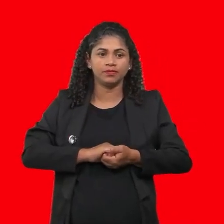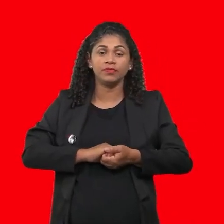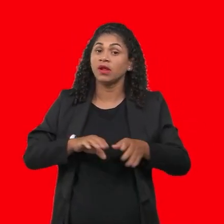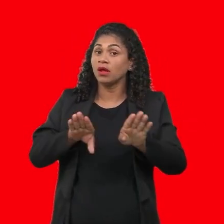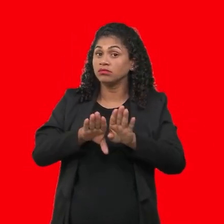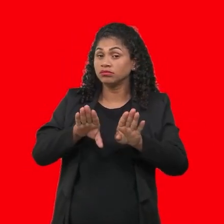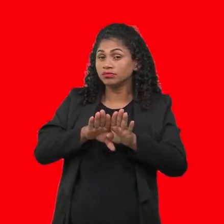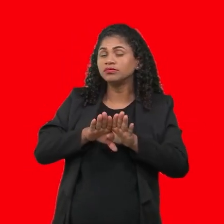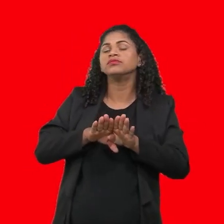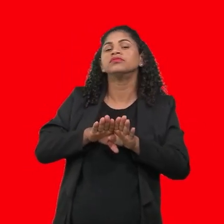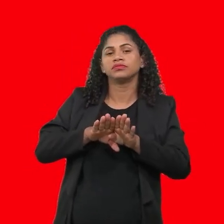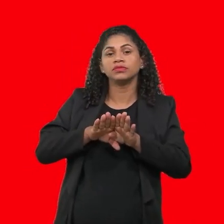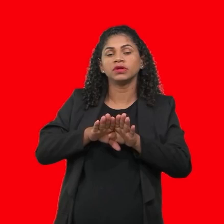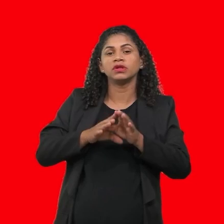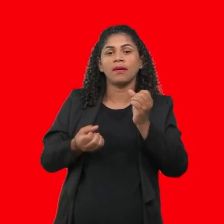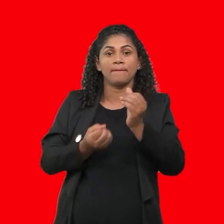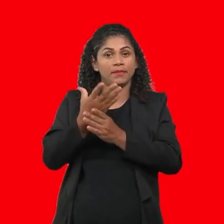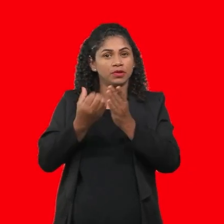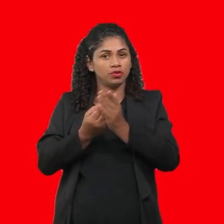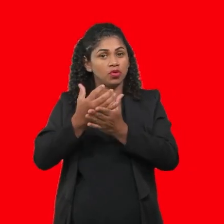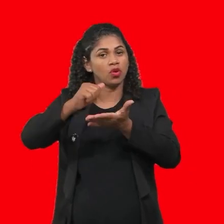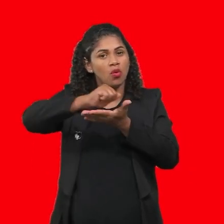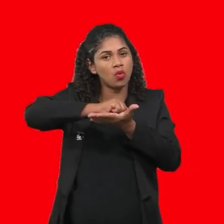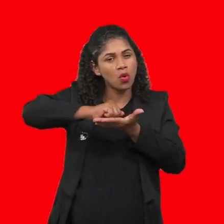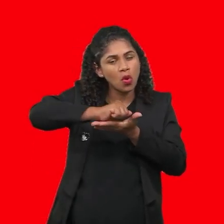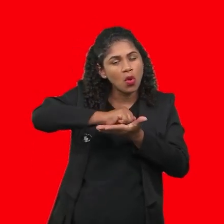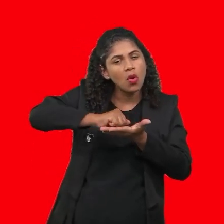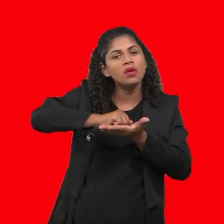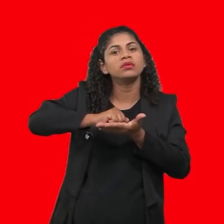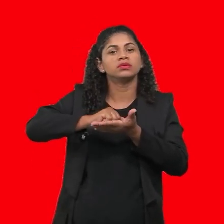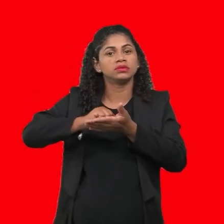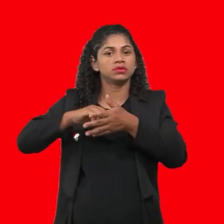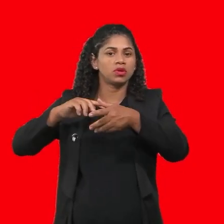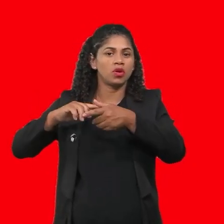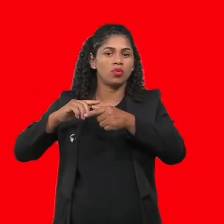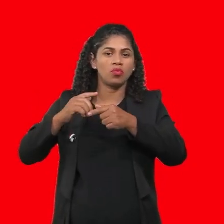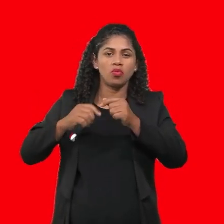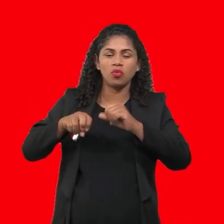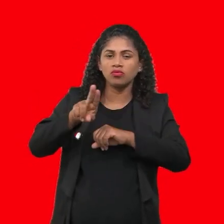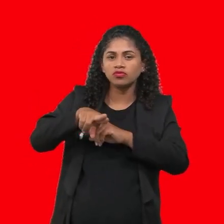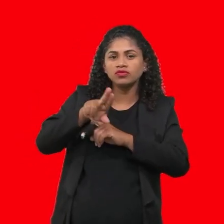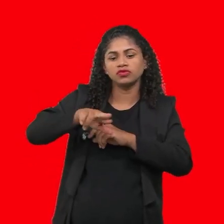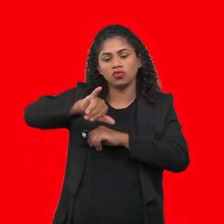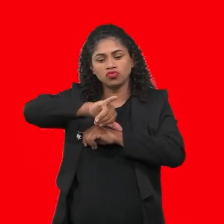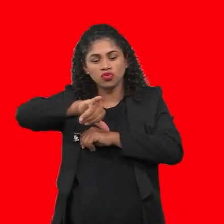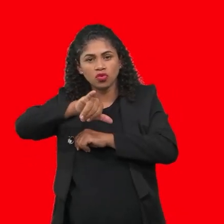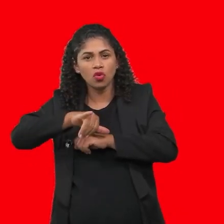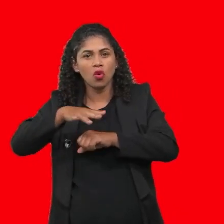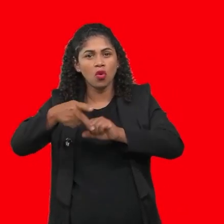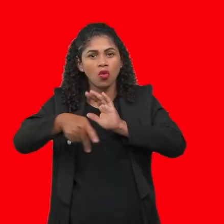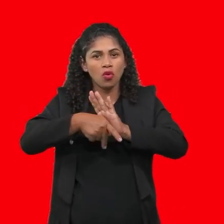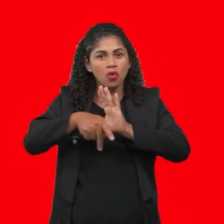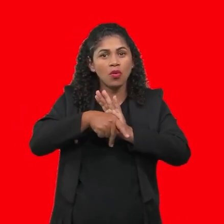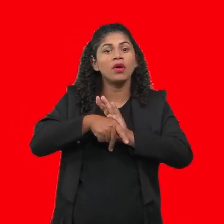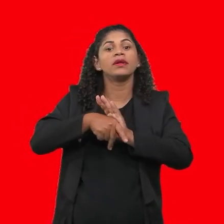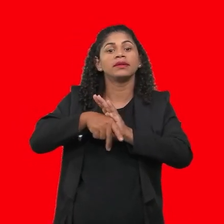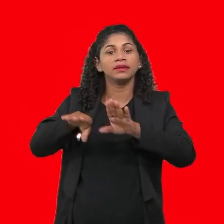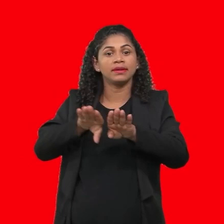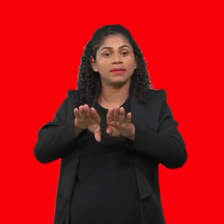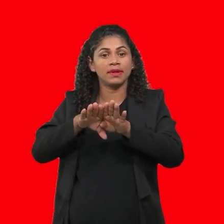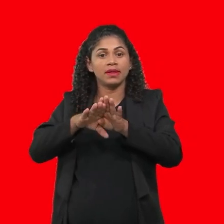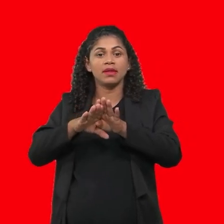e também a fabricação ali dos sabonetes artesanais, né, usando os óleos vegetais mais a cinza, que é